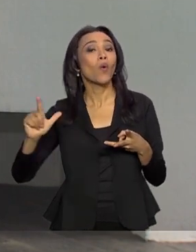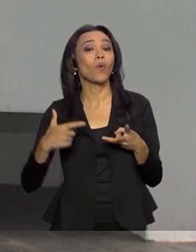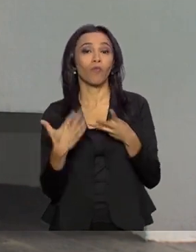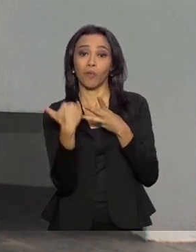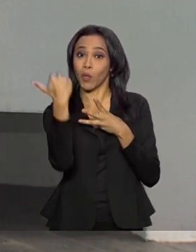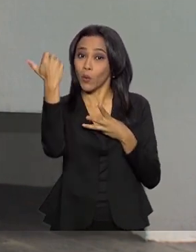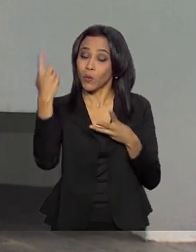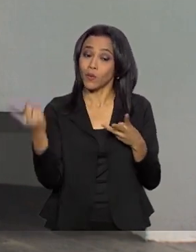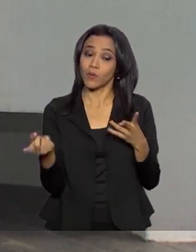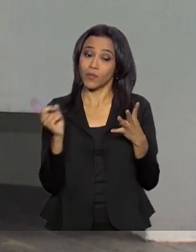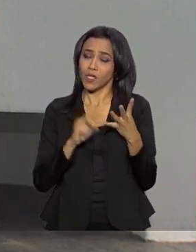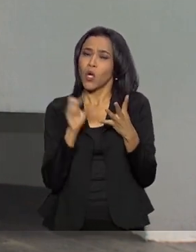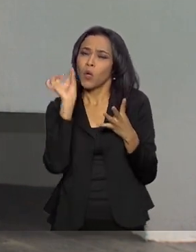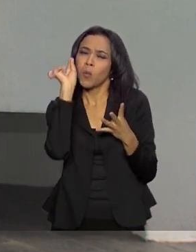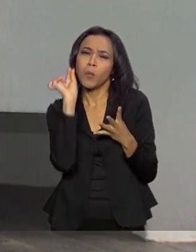o